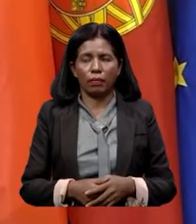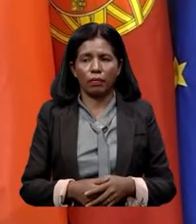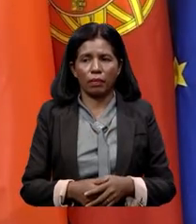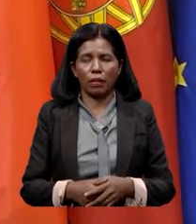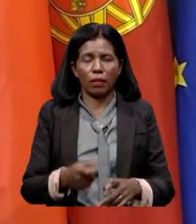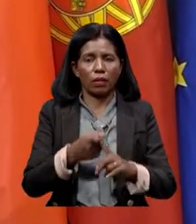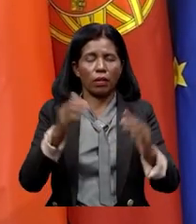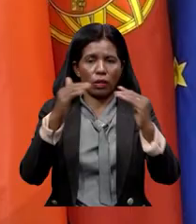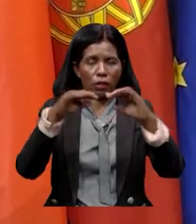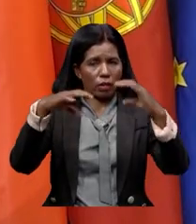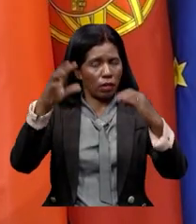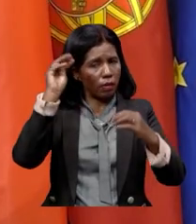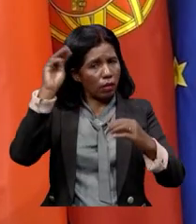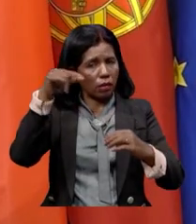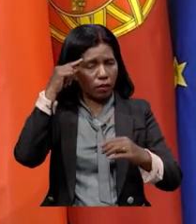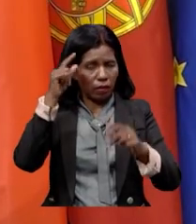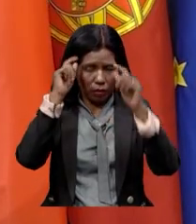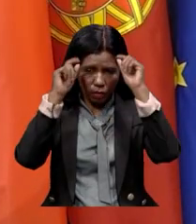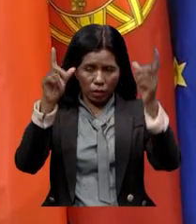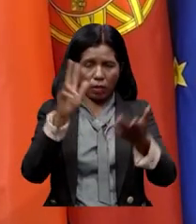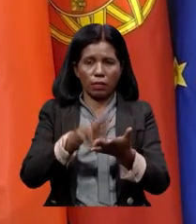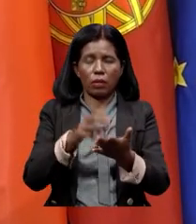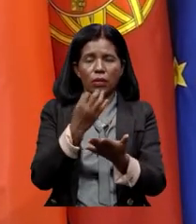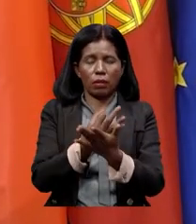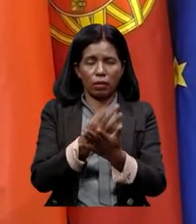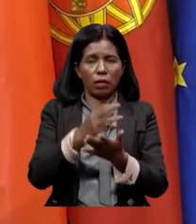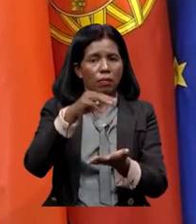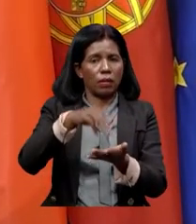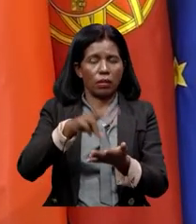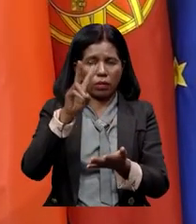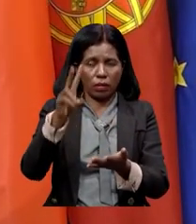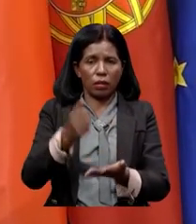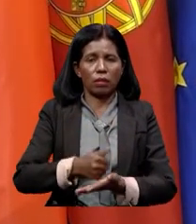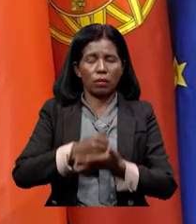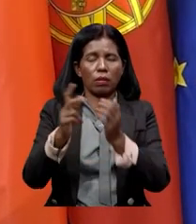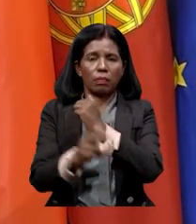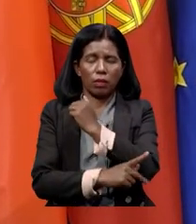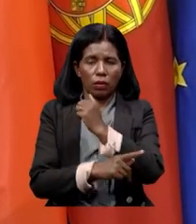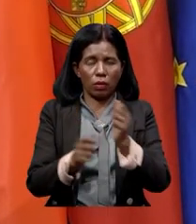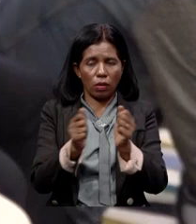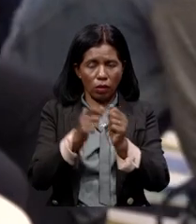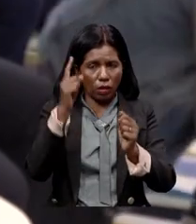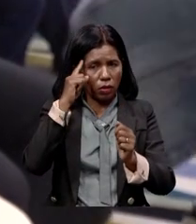n reunão consel Ministro governo Timor Leste aprovou orçamento milhão r pugal